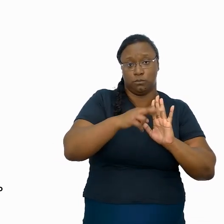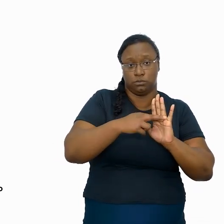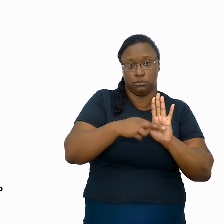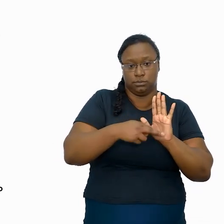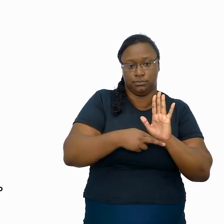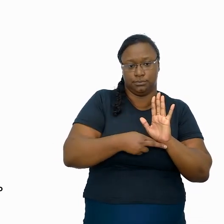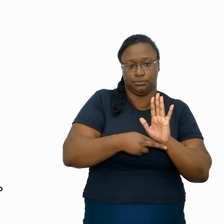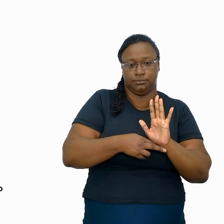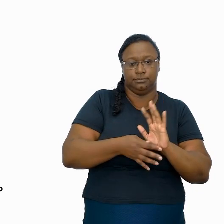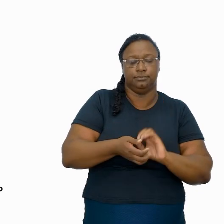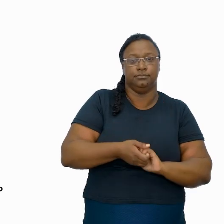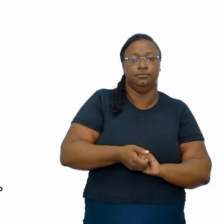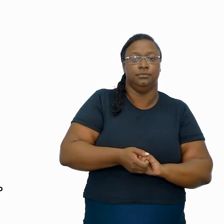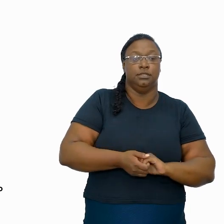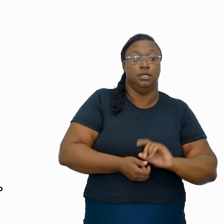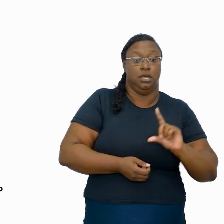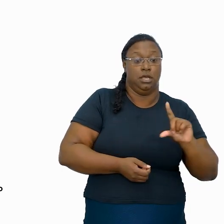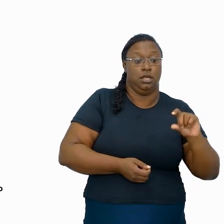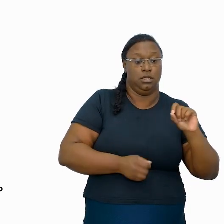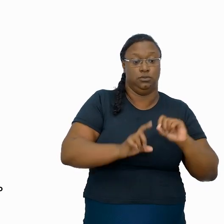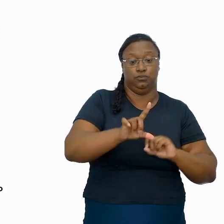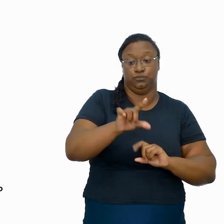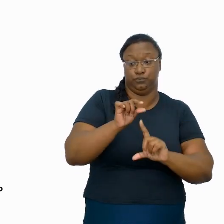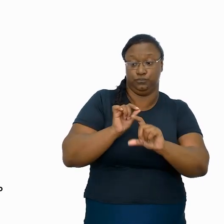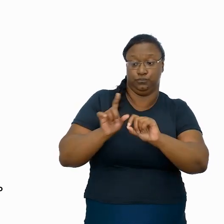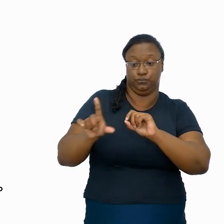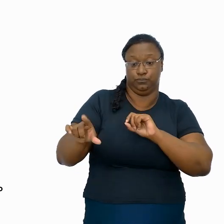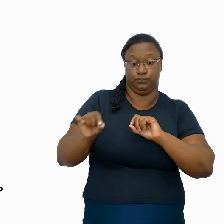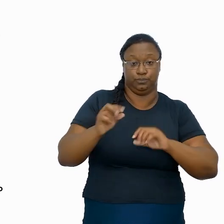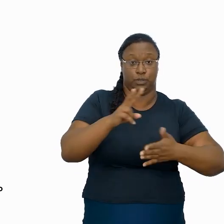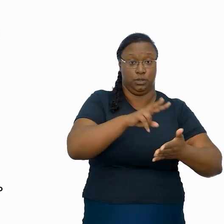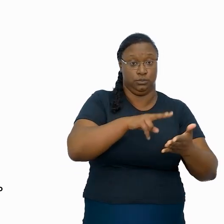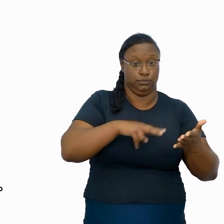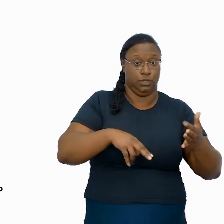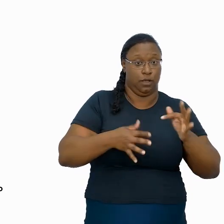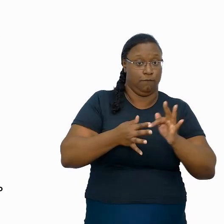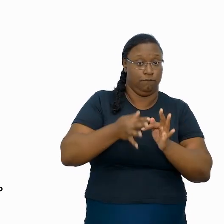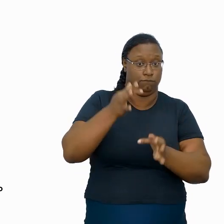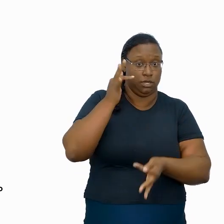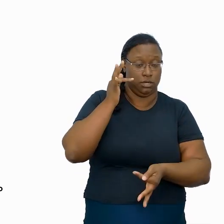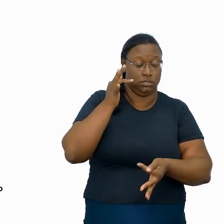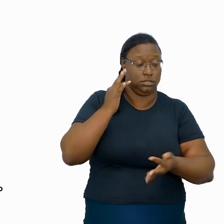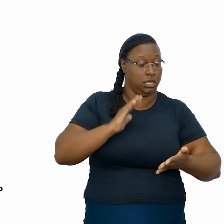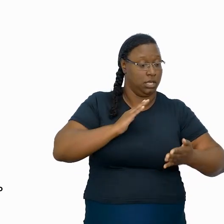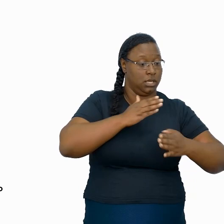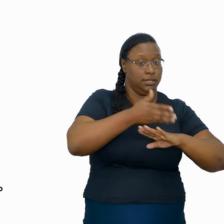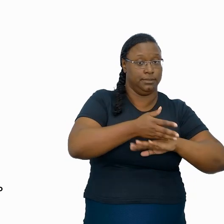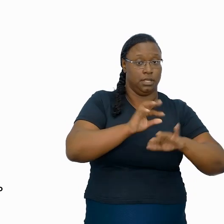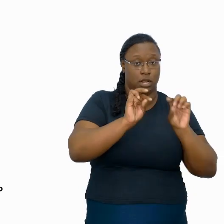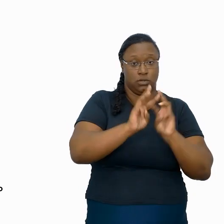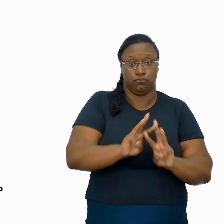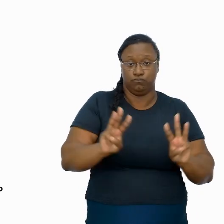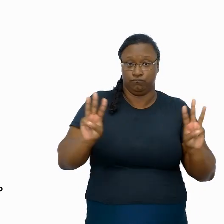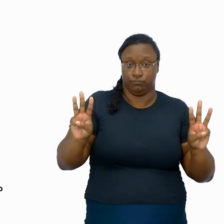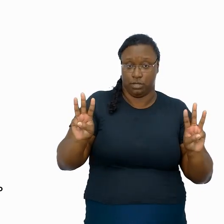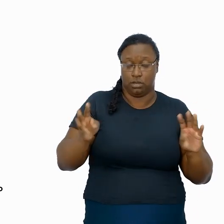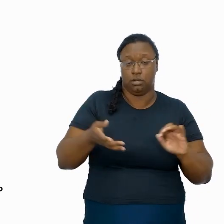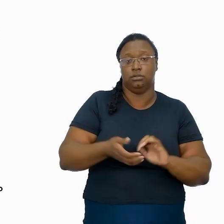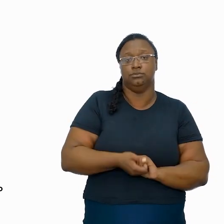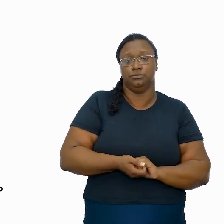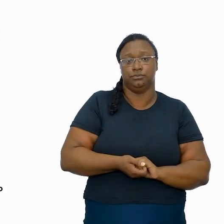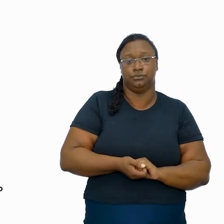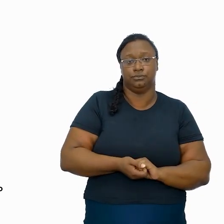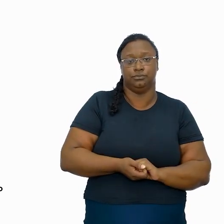Então, né, pegar lá o Greph, né, as leituras de física, entrar lá no site da EP, a